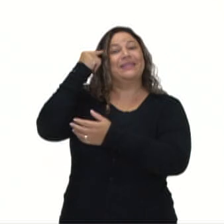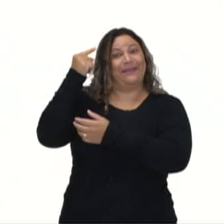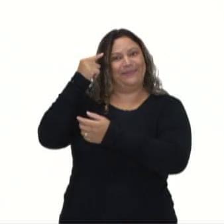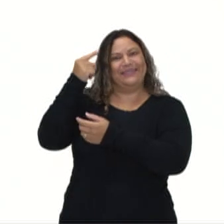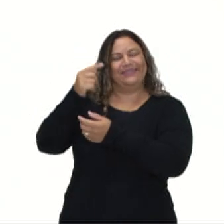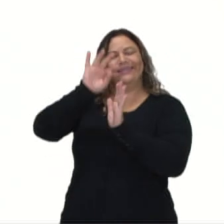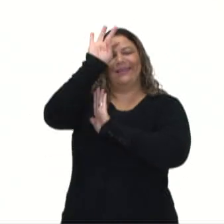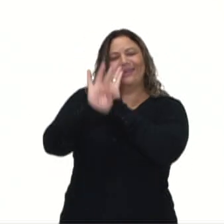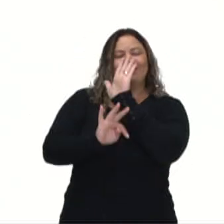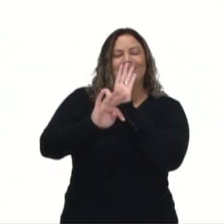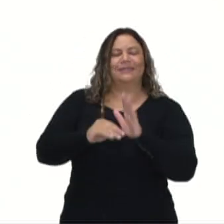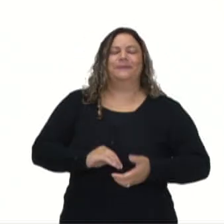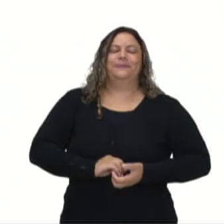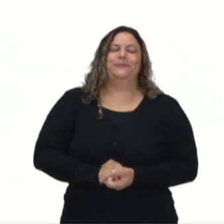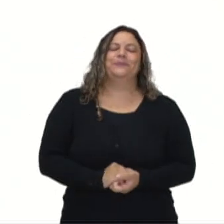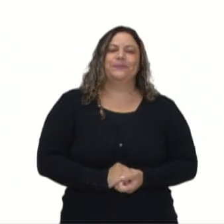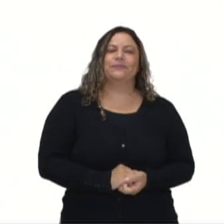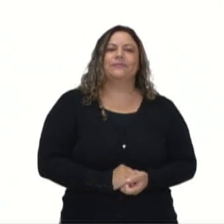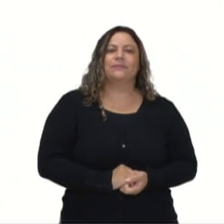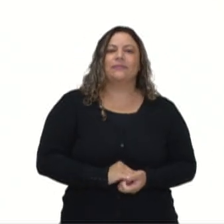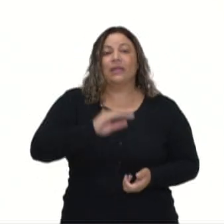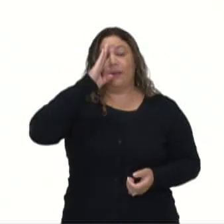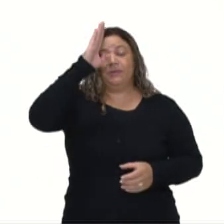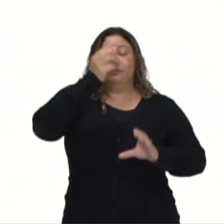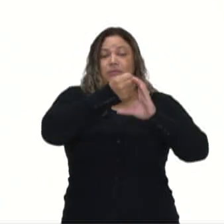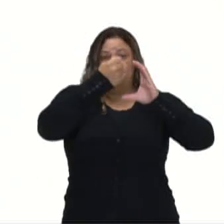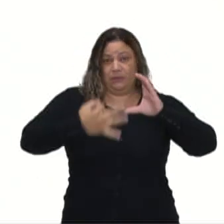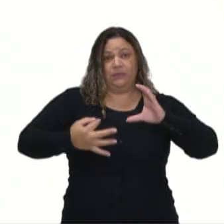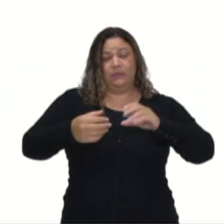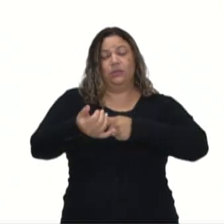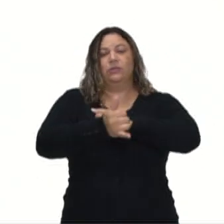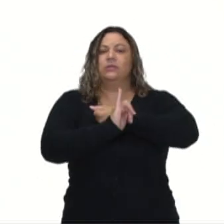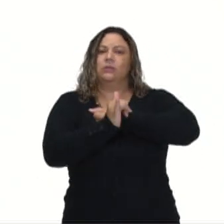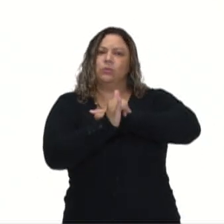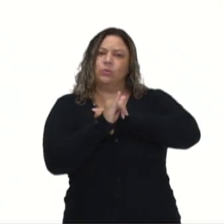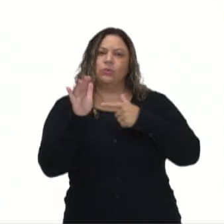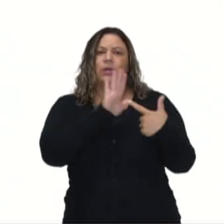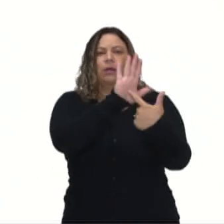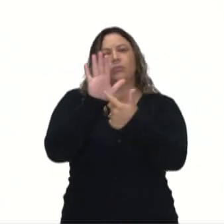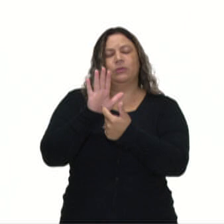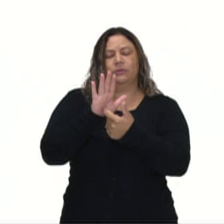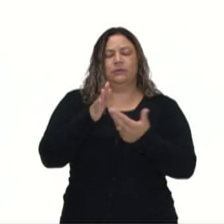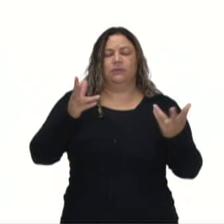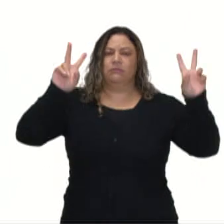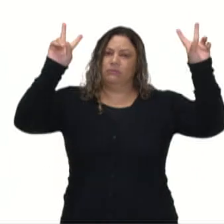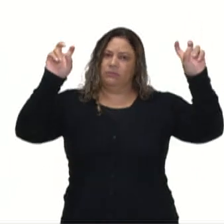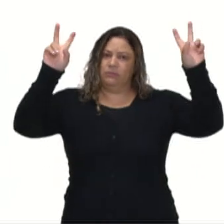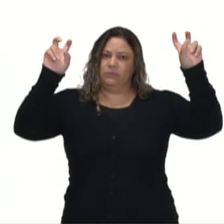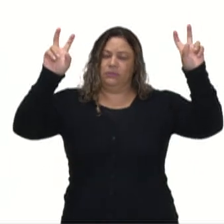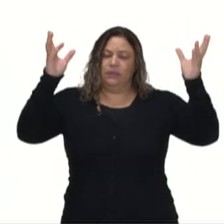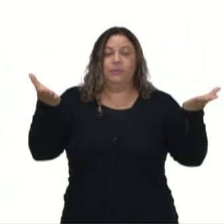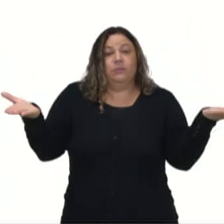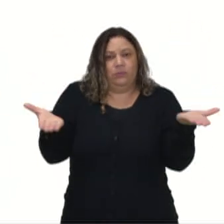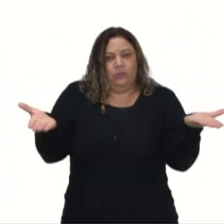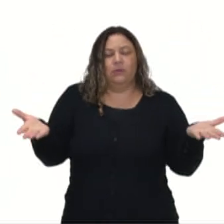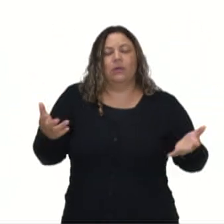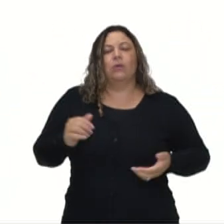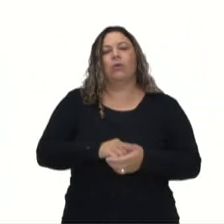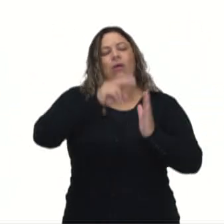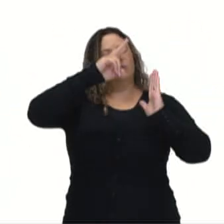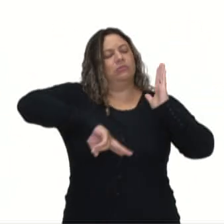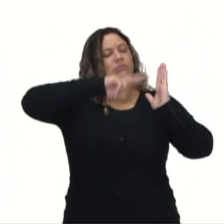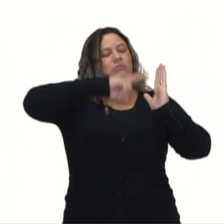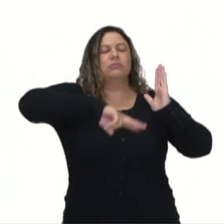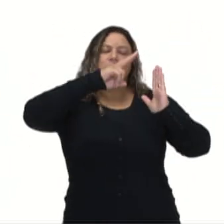principais características da crônica é retratar, geralmente, temas contemporâneos. A crônica lida